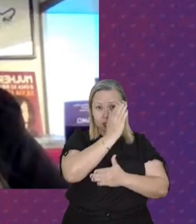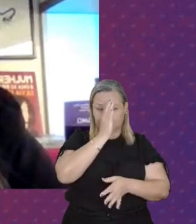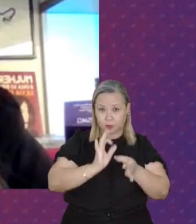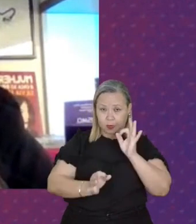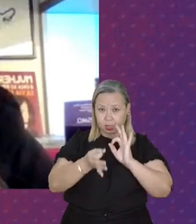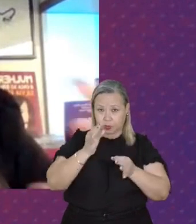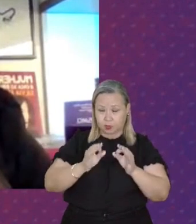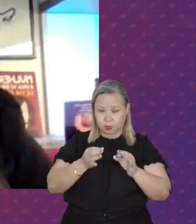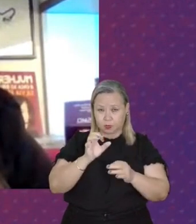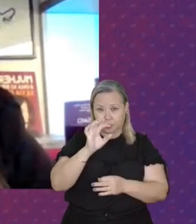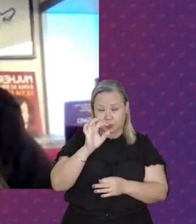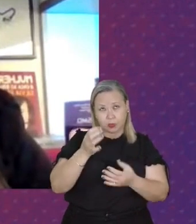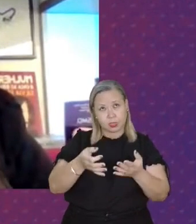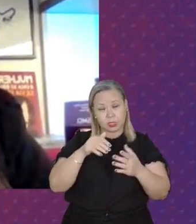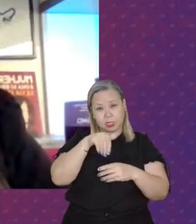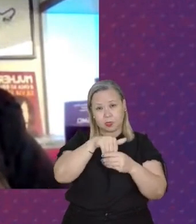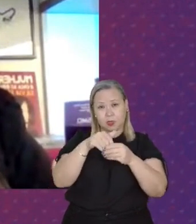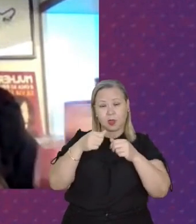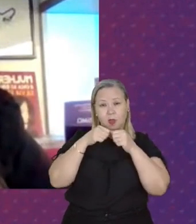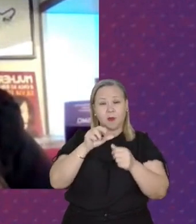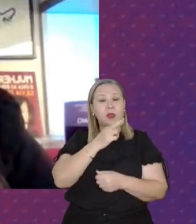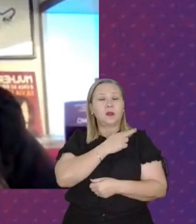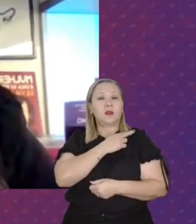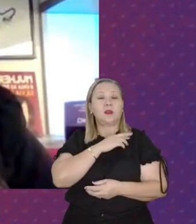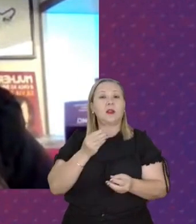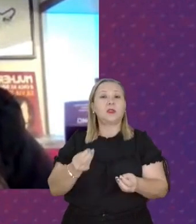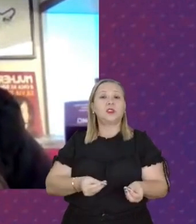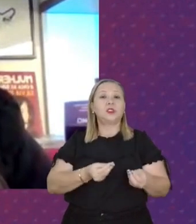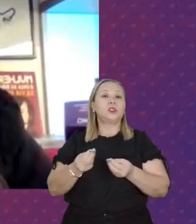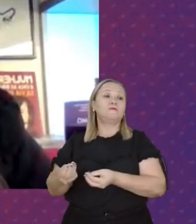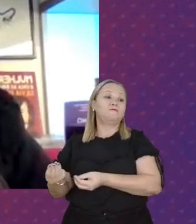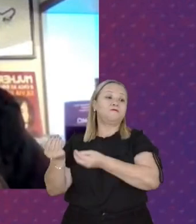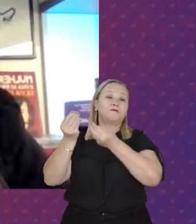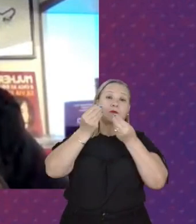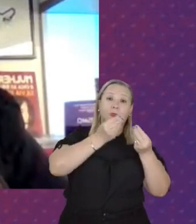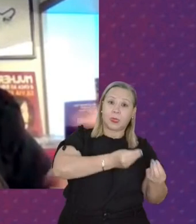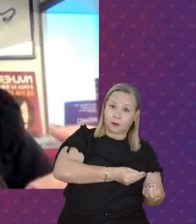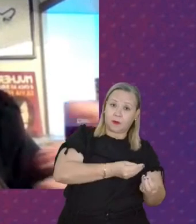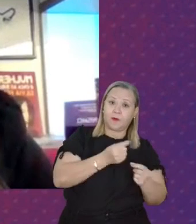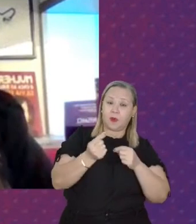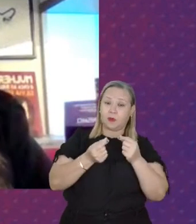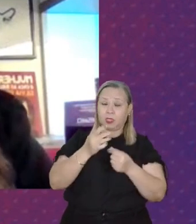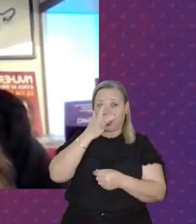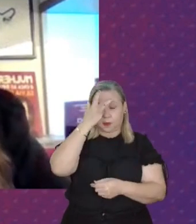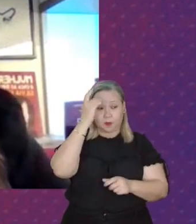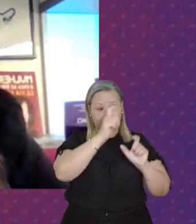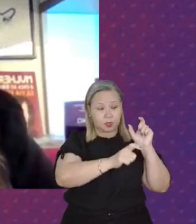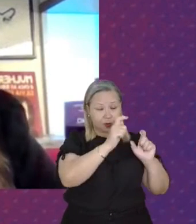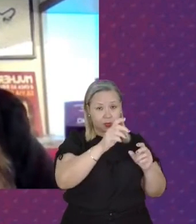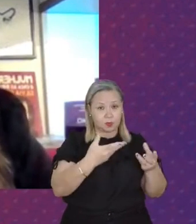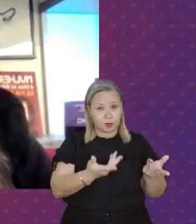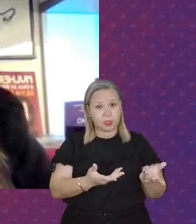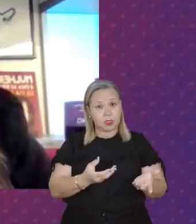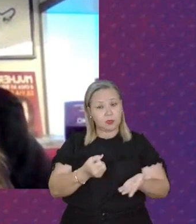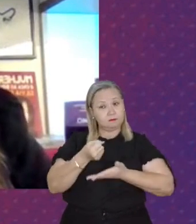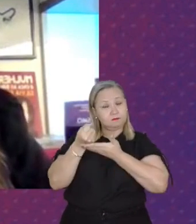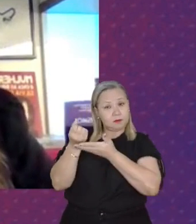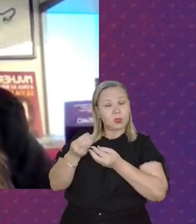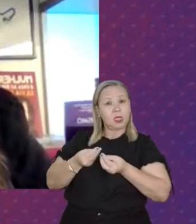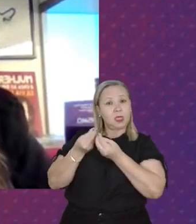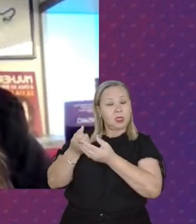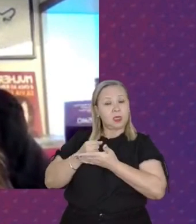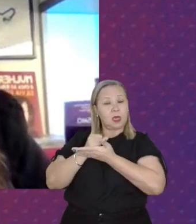Eleitoral, porque ela fica com essa responsabilidade de devolver o dinheiro para as pessoas que doaram, caso a sua campanha não seja